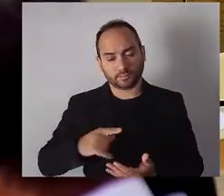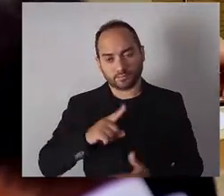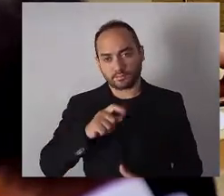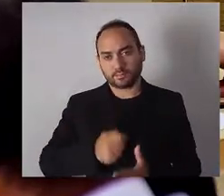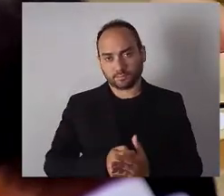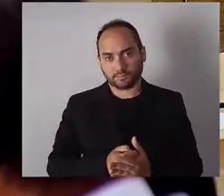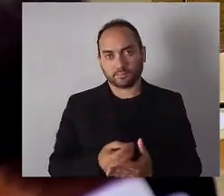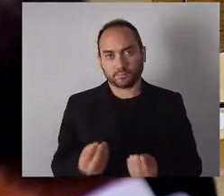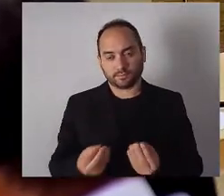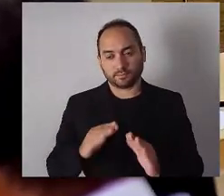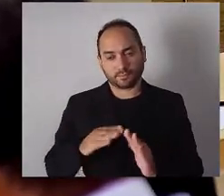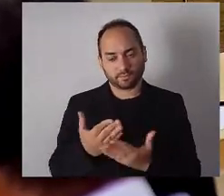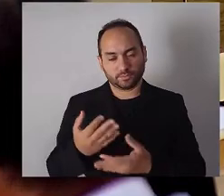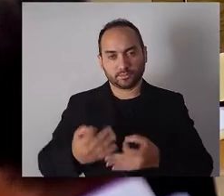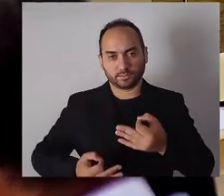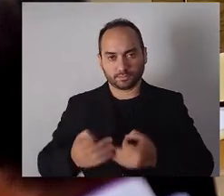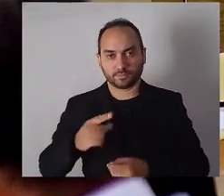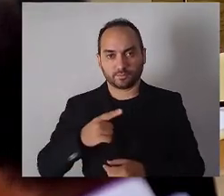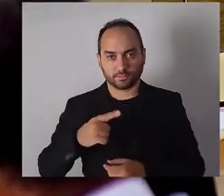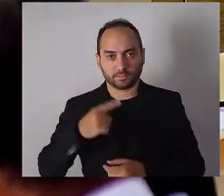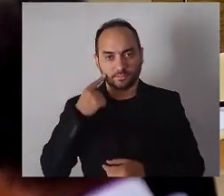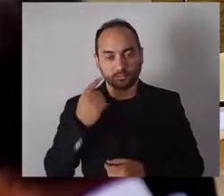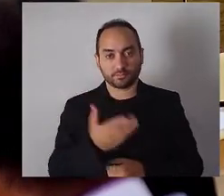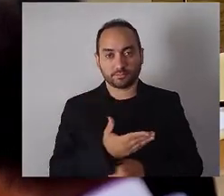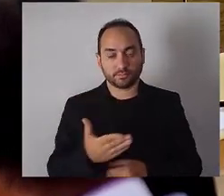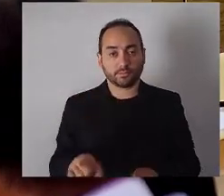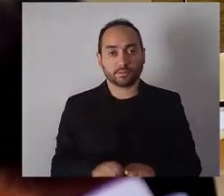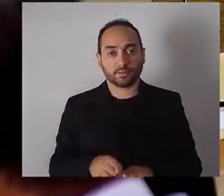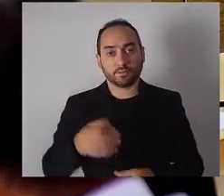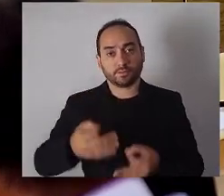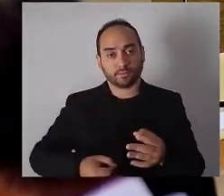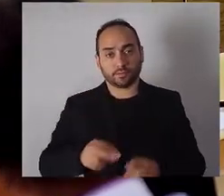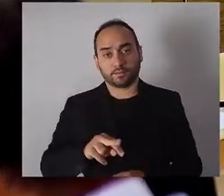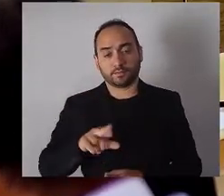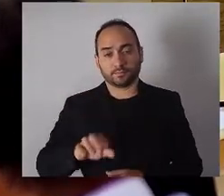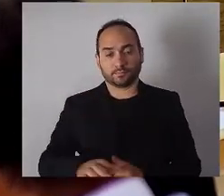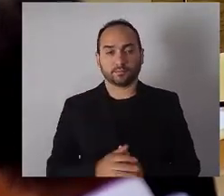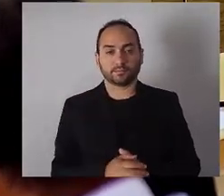definidas pela Escola Judiciária Eleitoral Cearense e pelo Tribunal Regional Eleitoral.